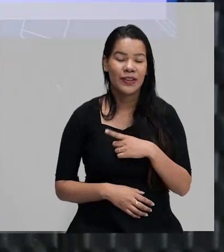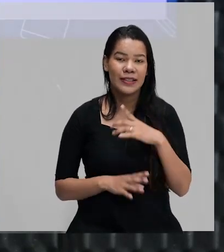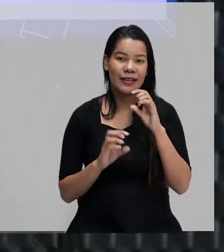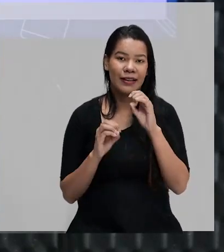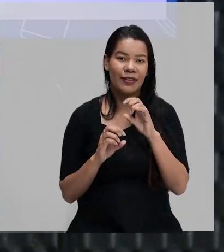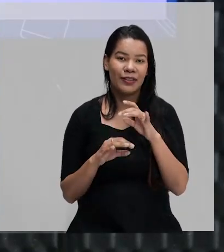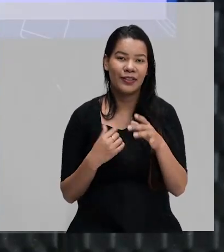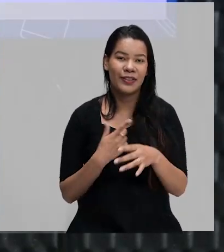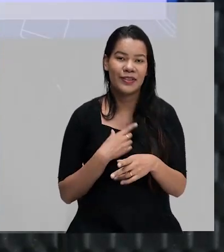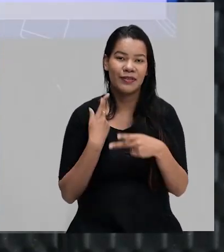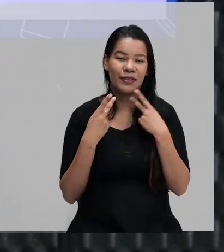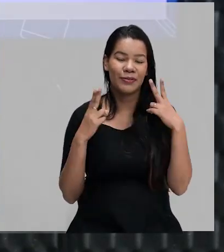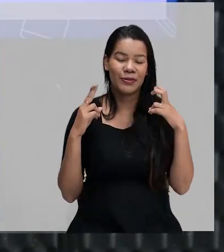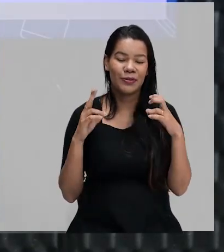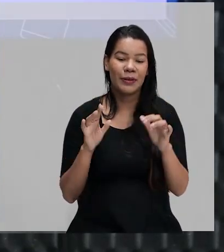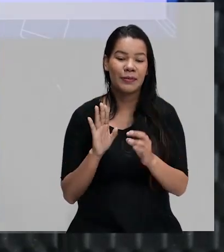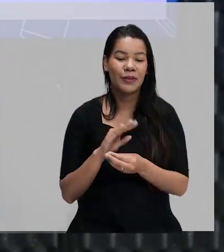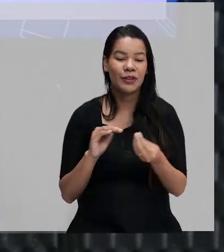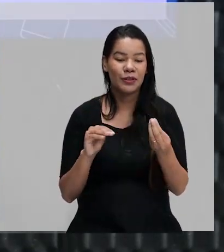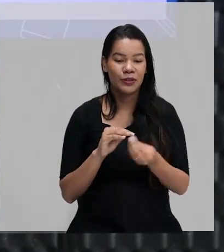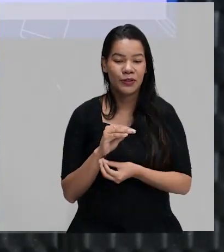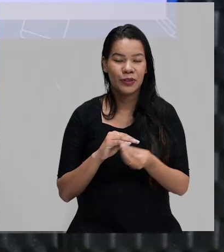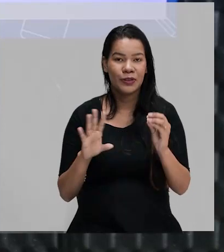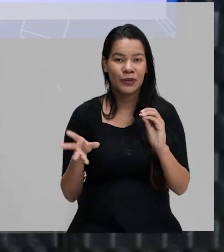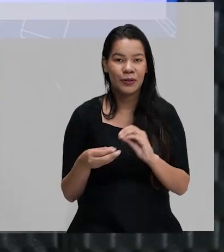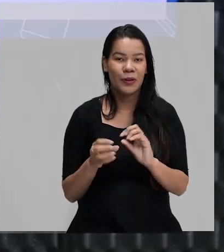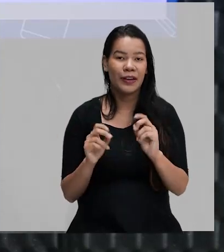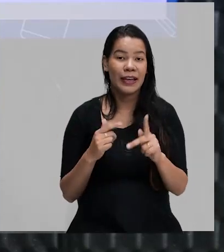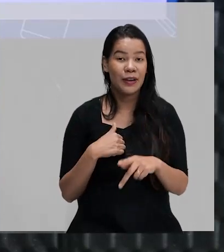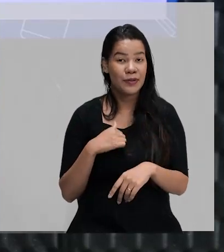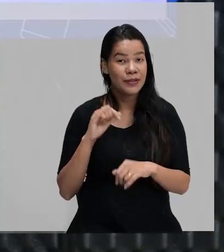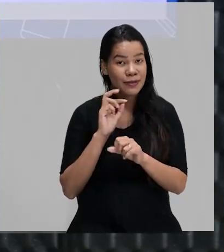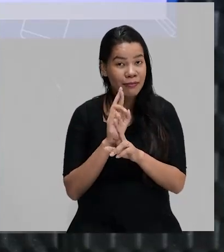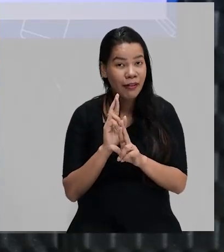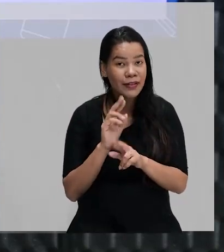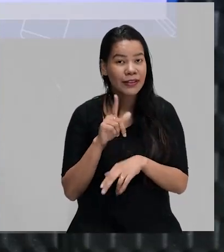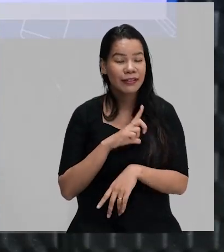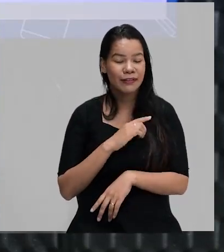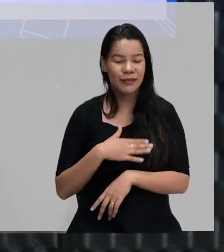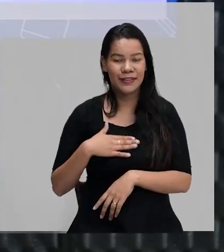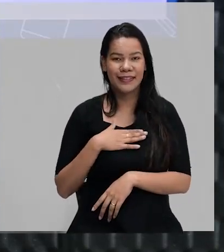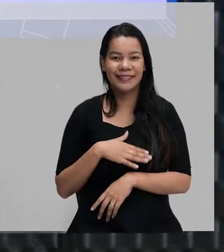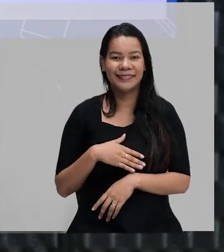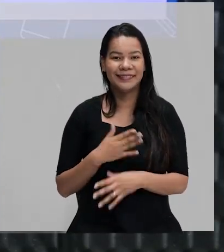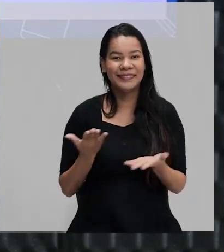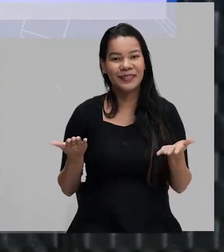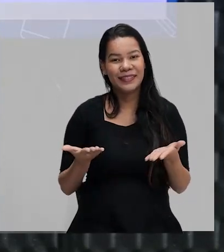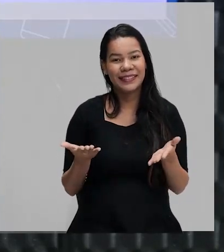aula, nós falamos sobre a mistura de componentes. Show? Espero que vocês tenham gostado, turminha.